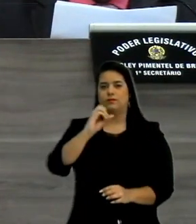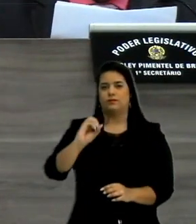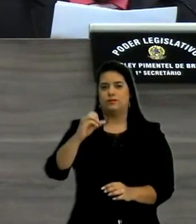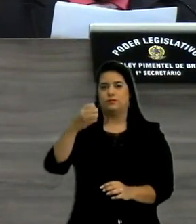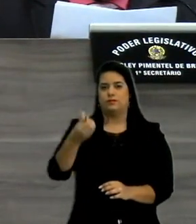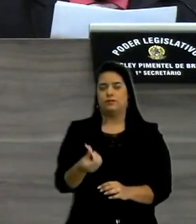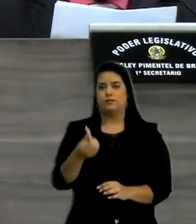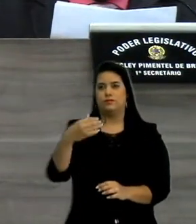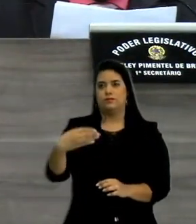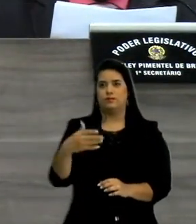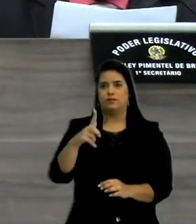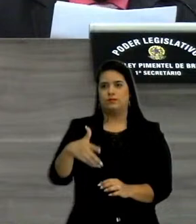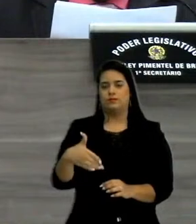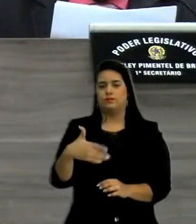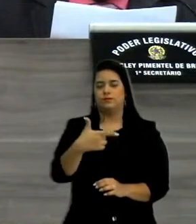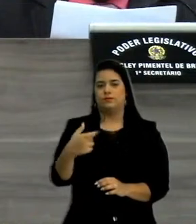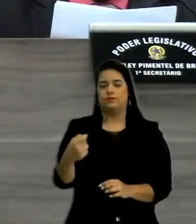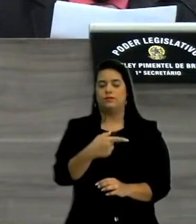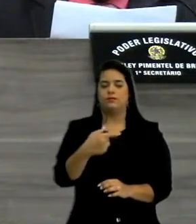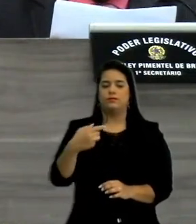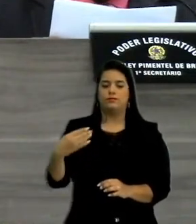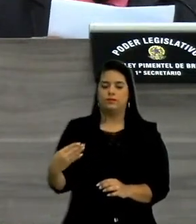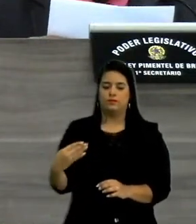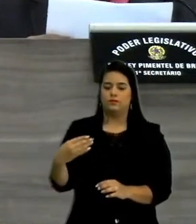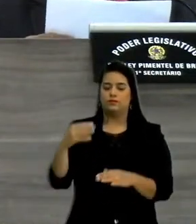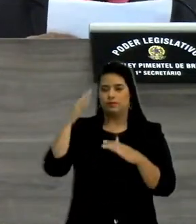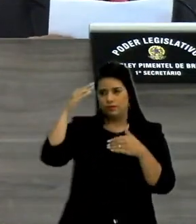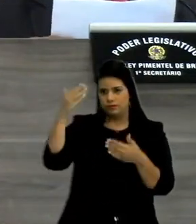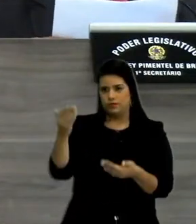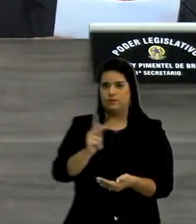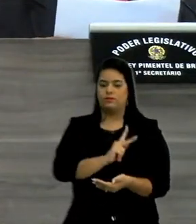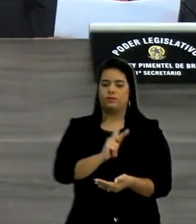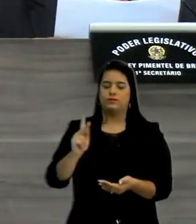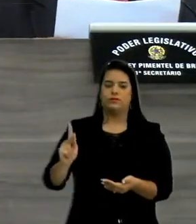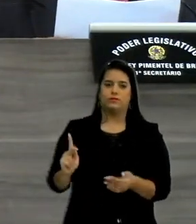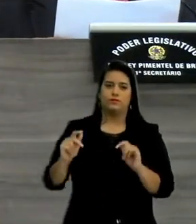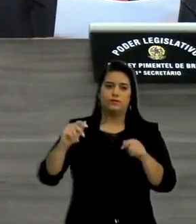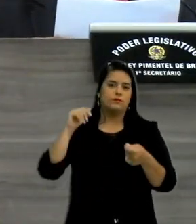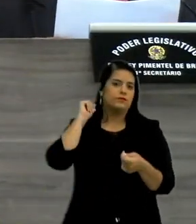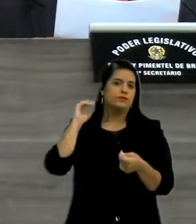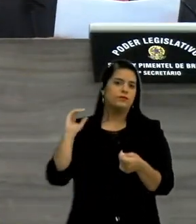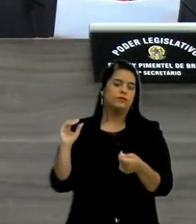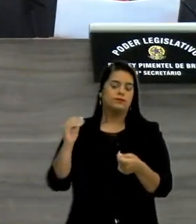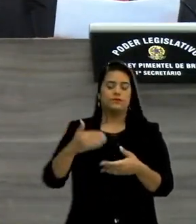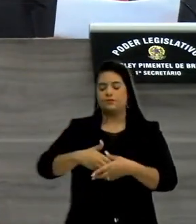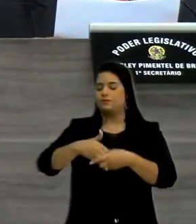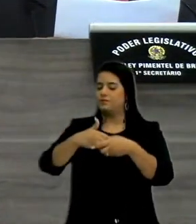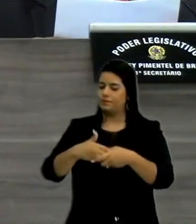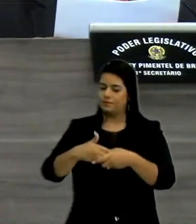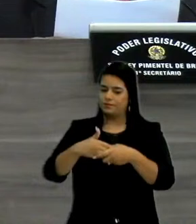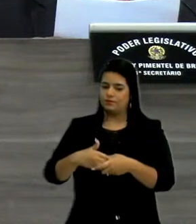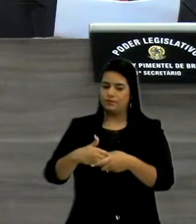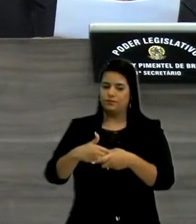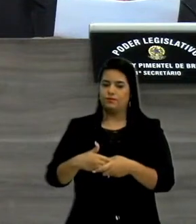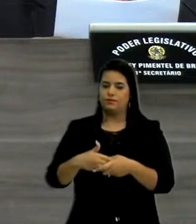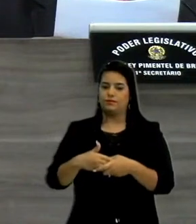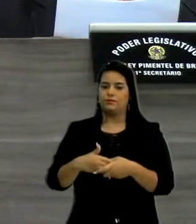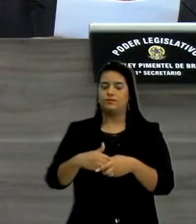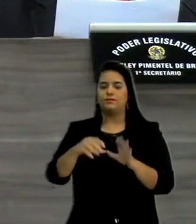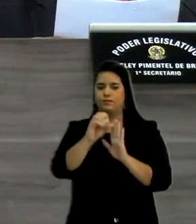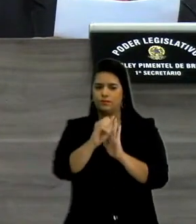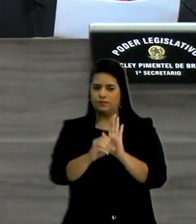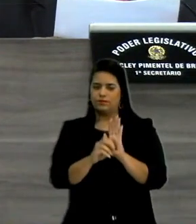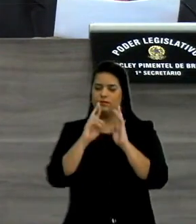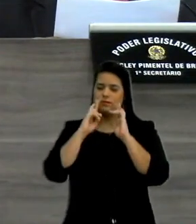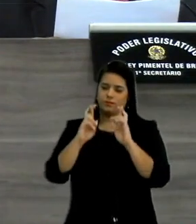064/2024 ao ilustríssimo senhor Avanildo Cavalcante, presidente. Cumprimentando Vossa Senhoria, vimos através do presente responder